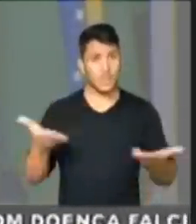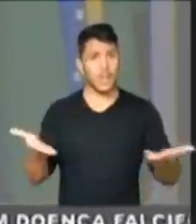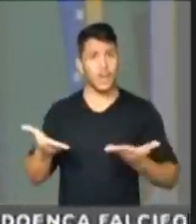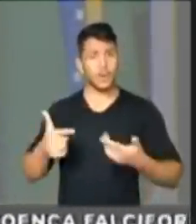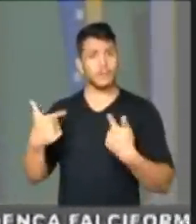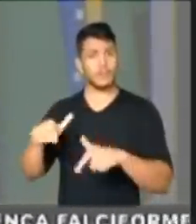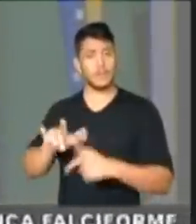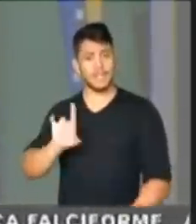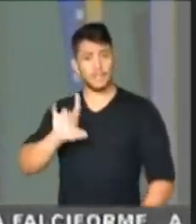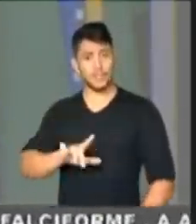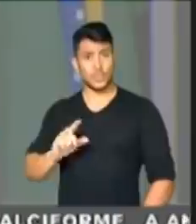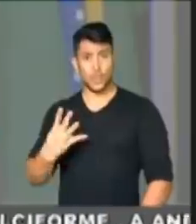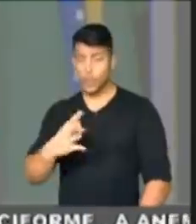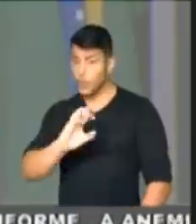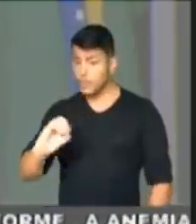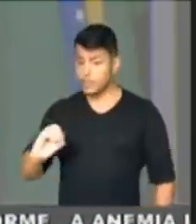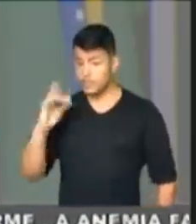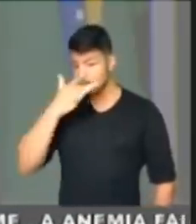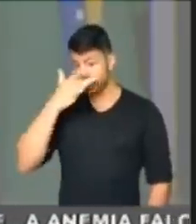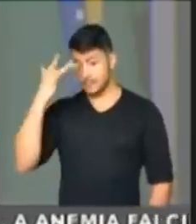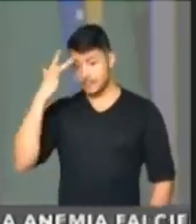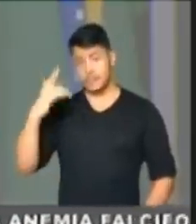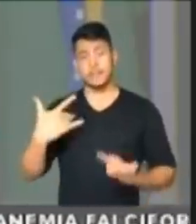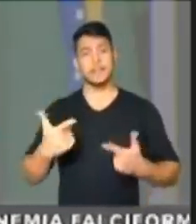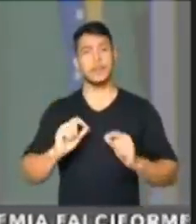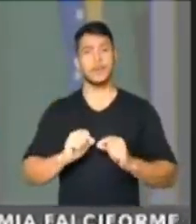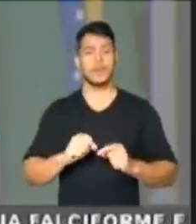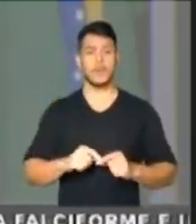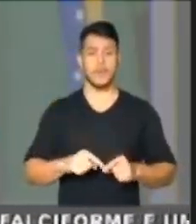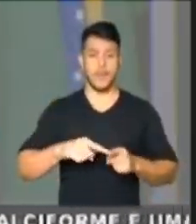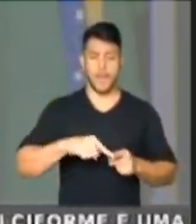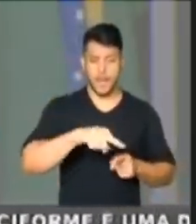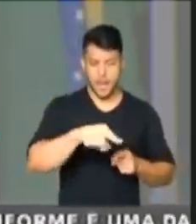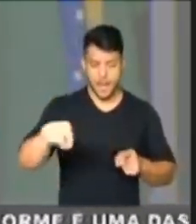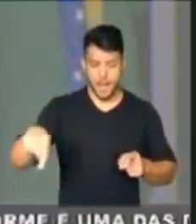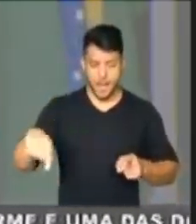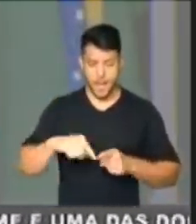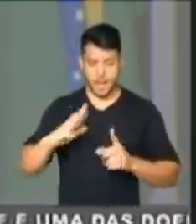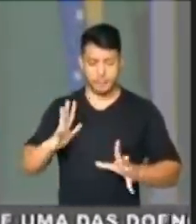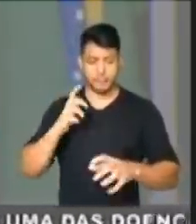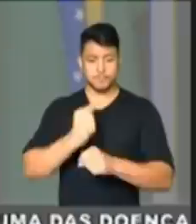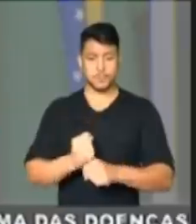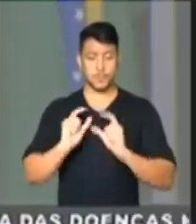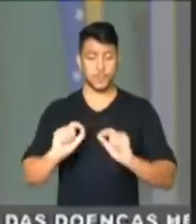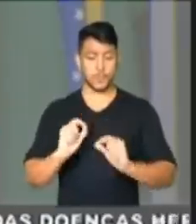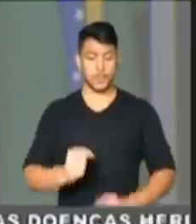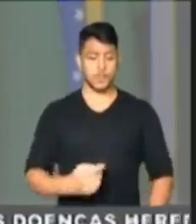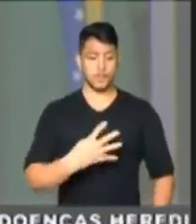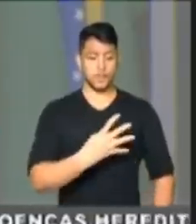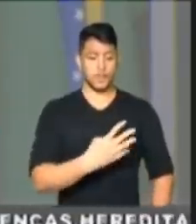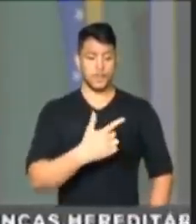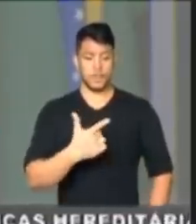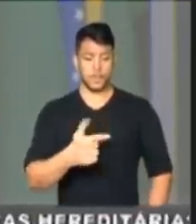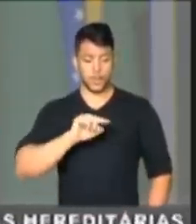mais, a área total do prédio é de 42 mil metros